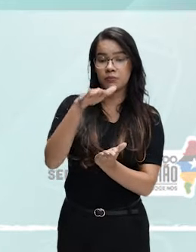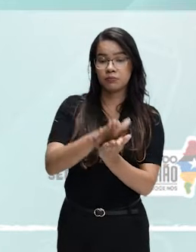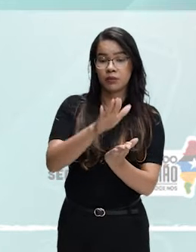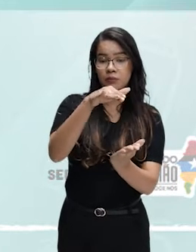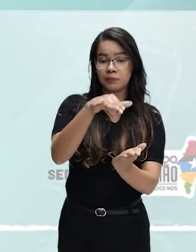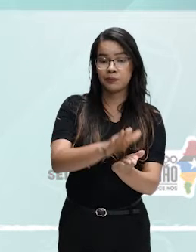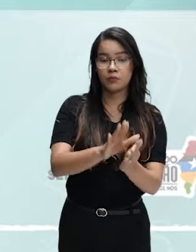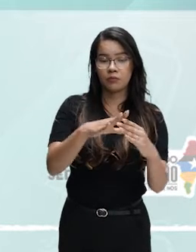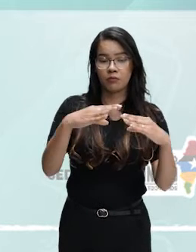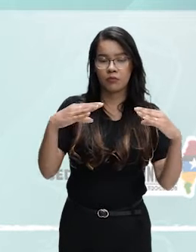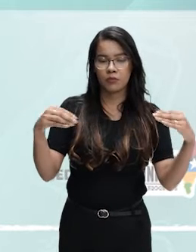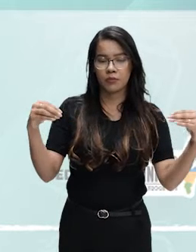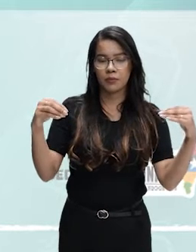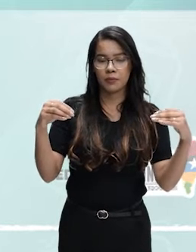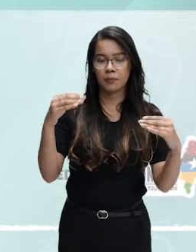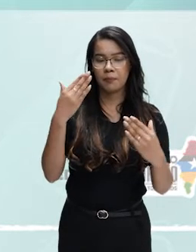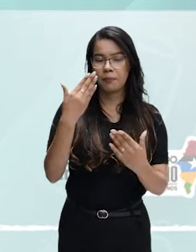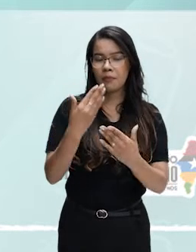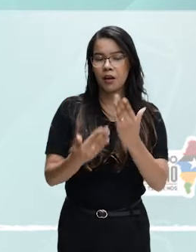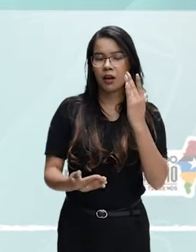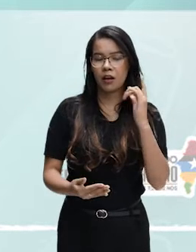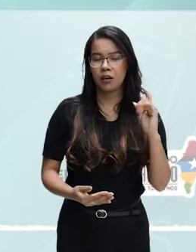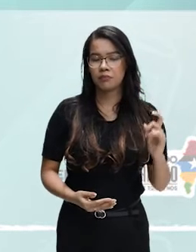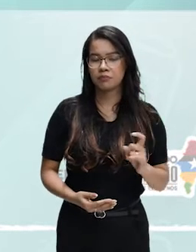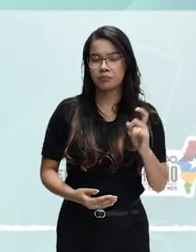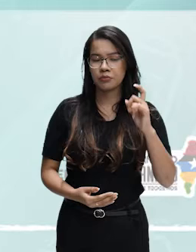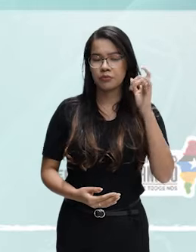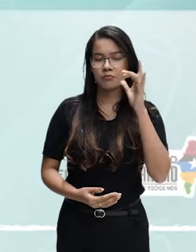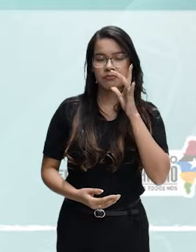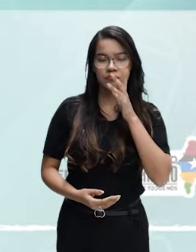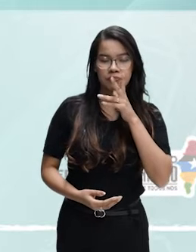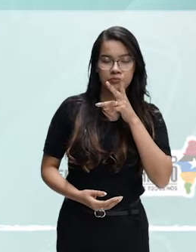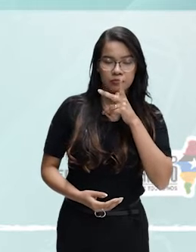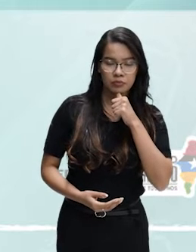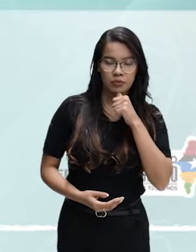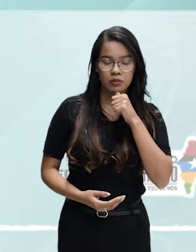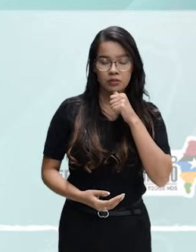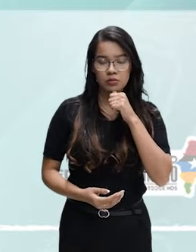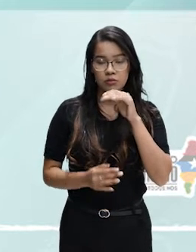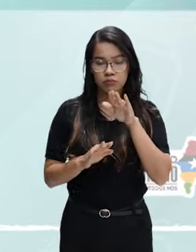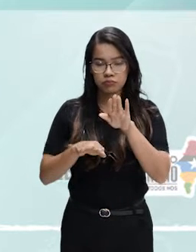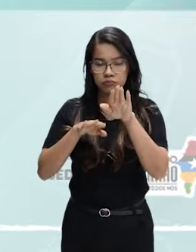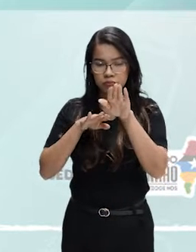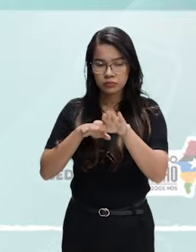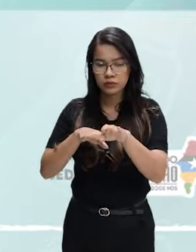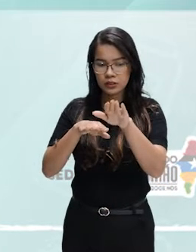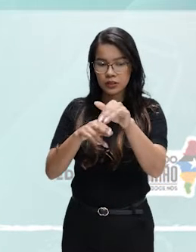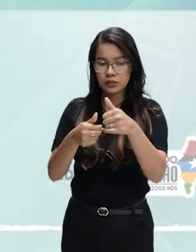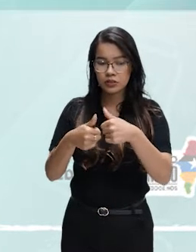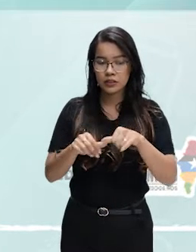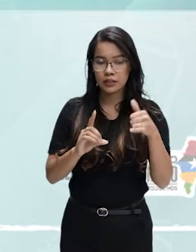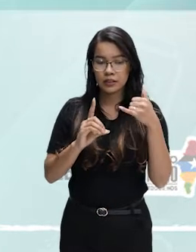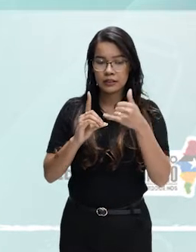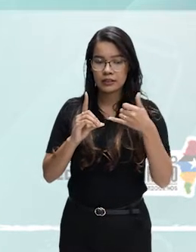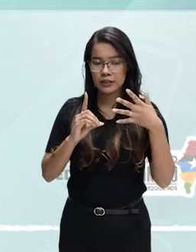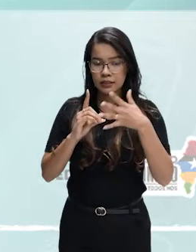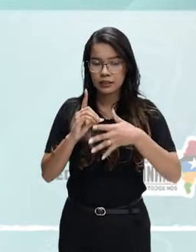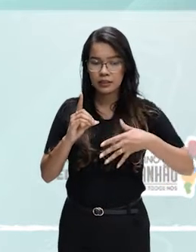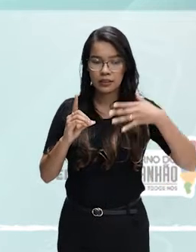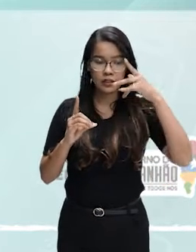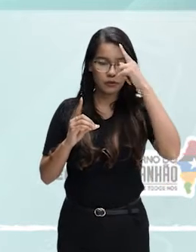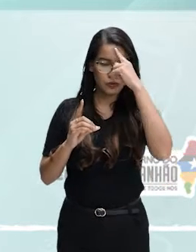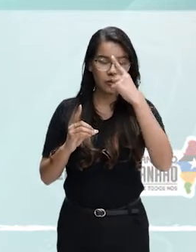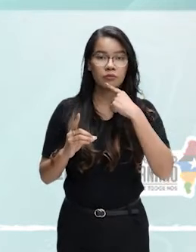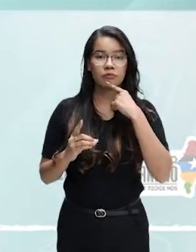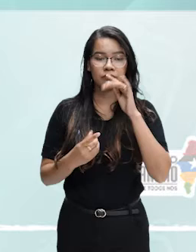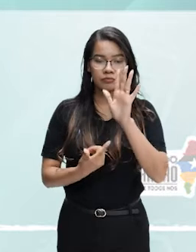altura progressivamente. Parte de sua trajetória está descrita na figura a seguir. Então,